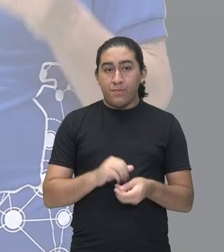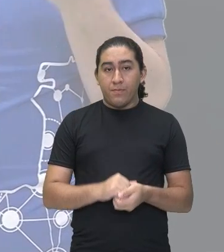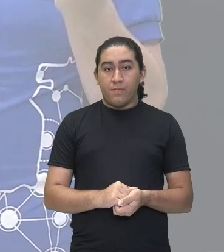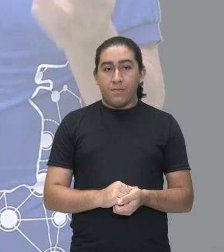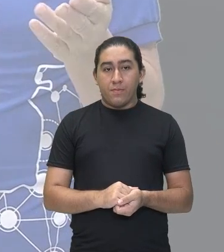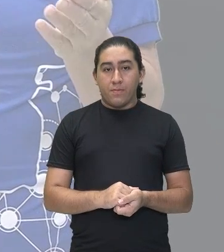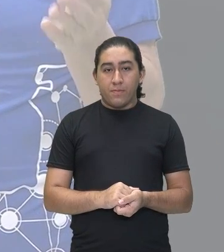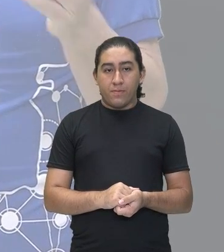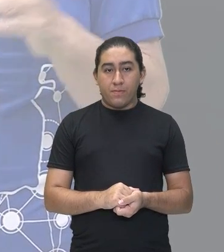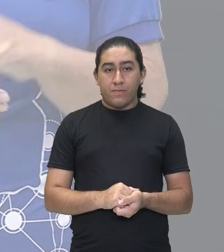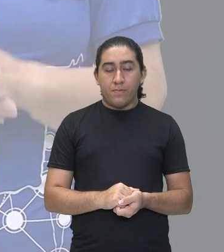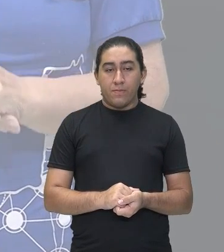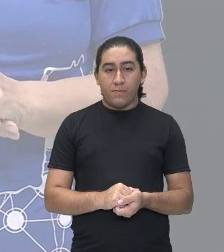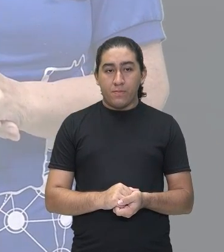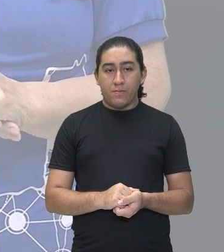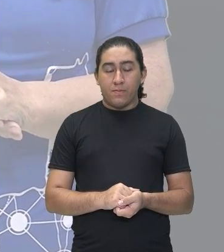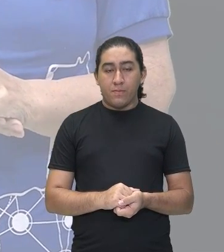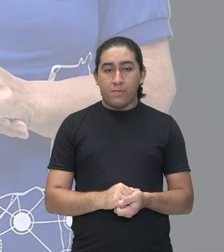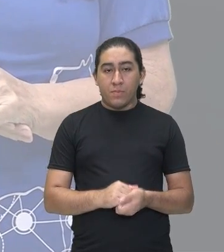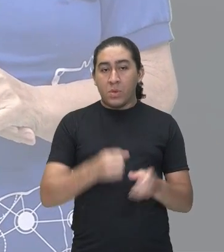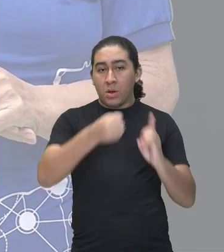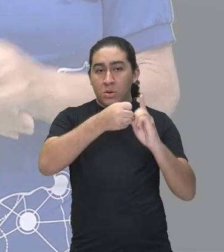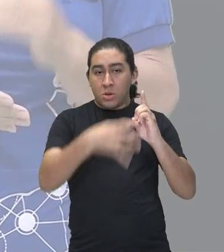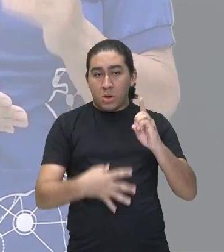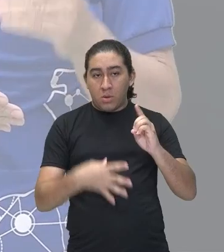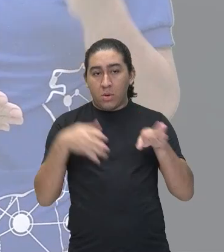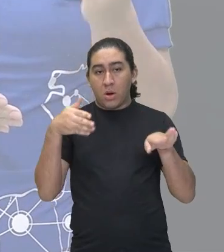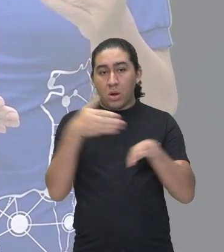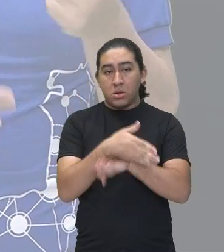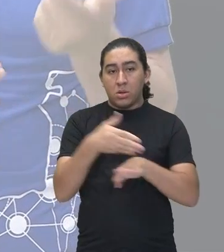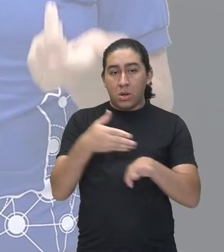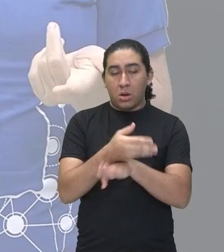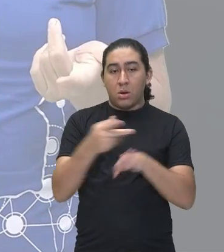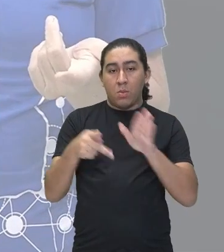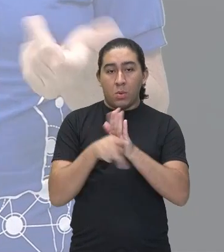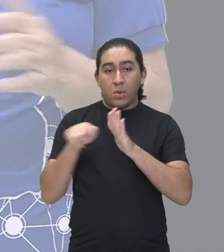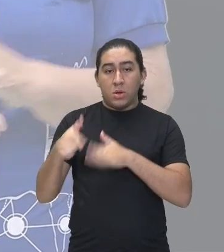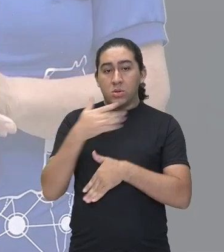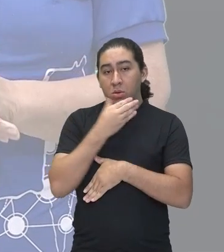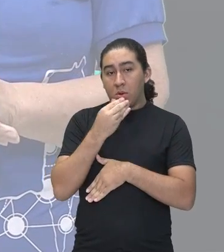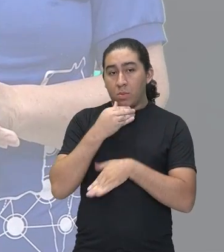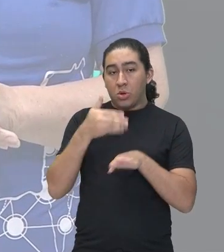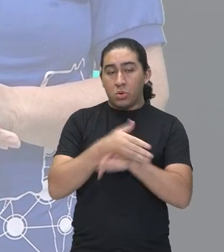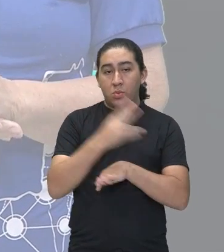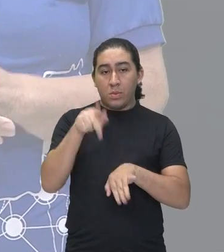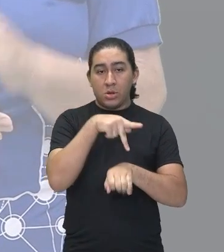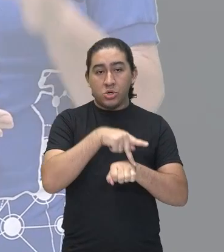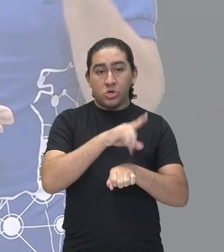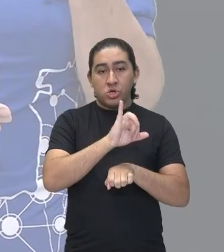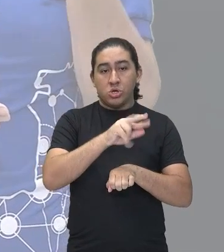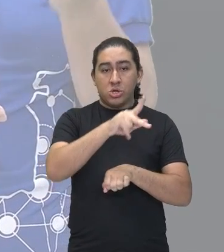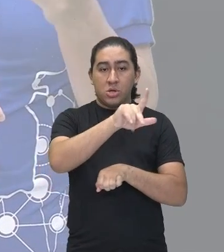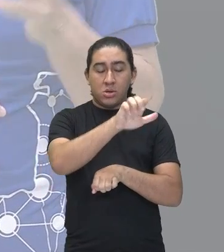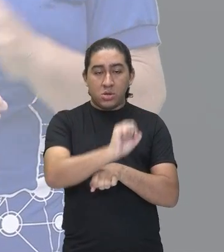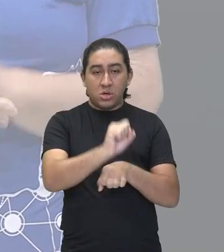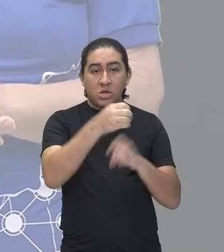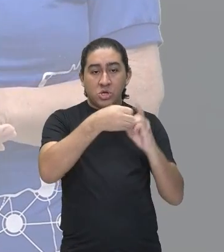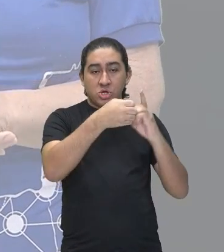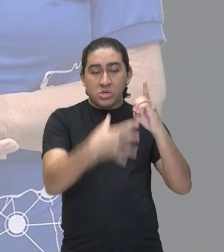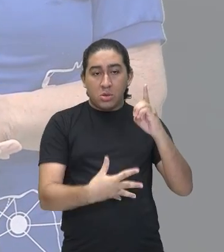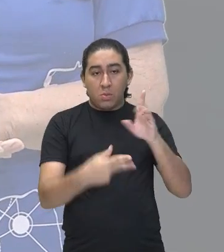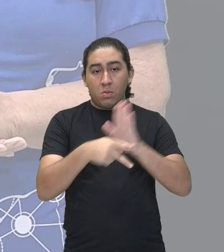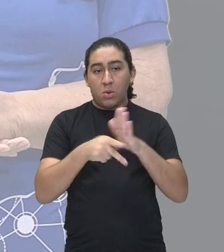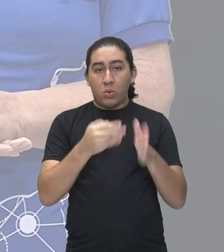em que se descreve a entrada que fez fanfarrão em Chile, descrição da chegada do